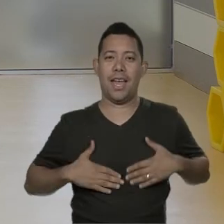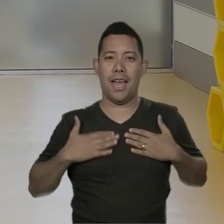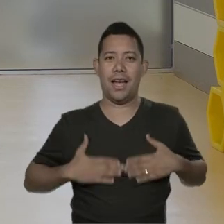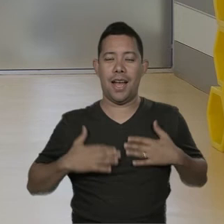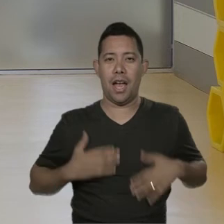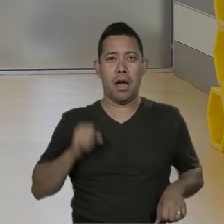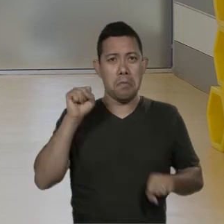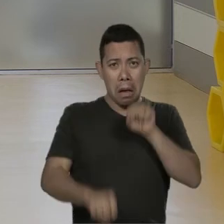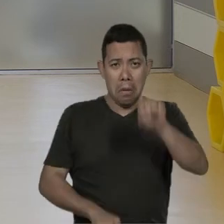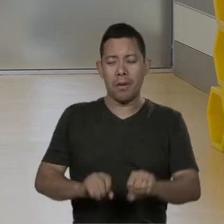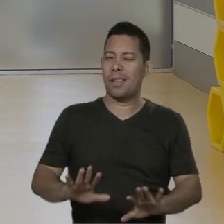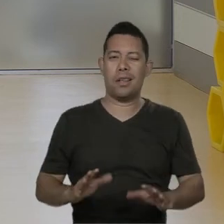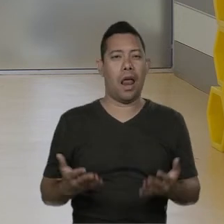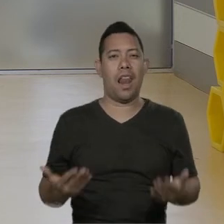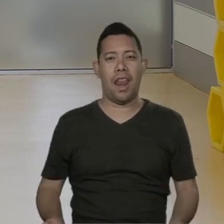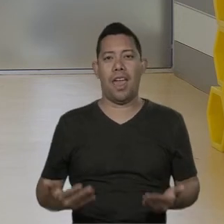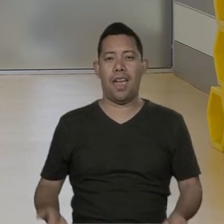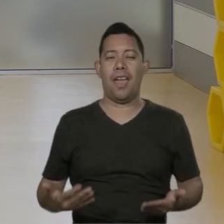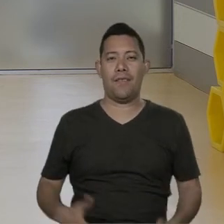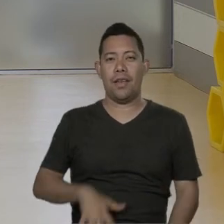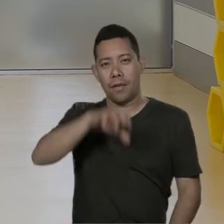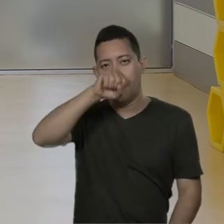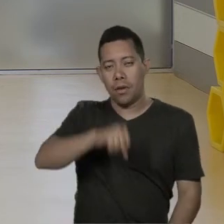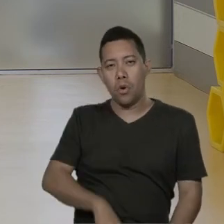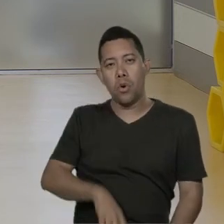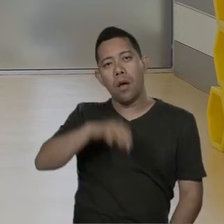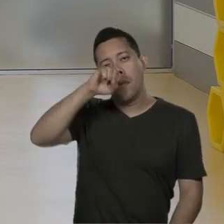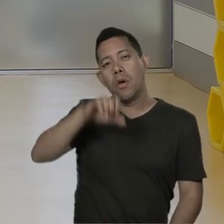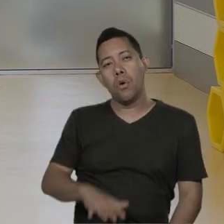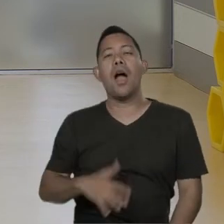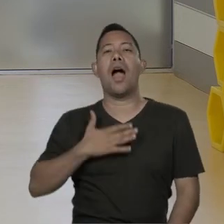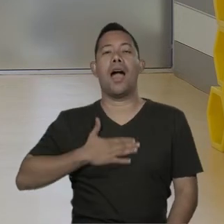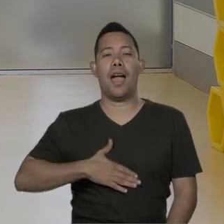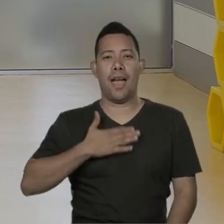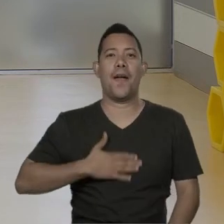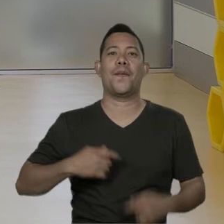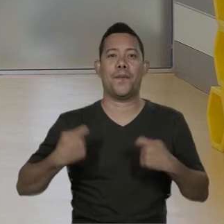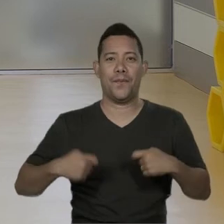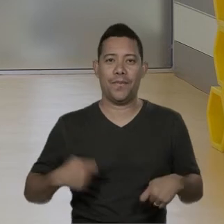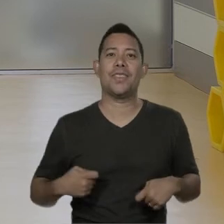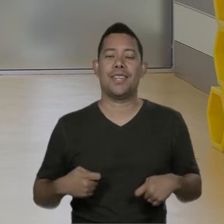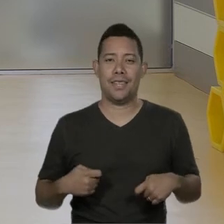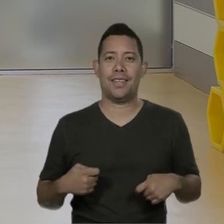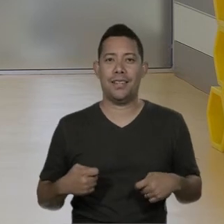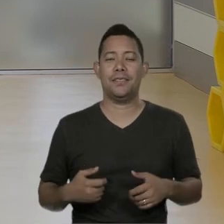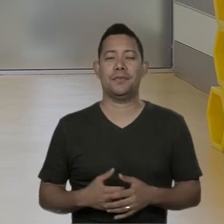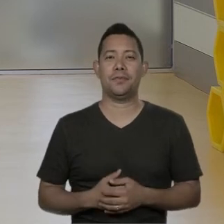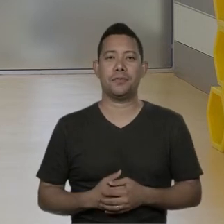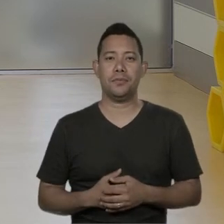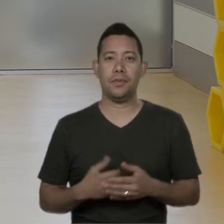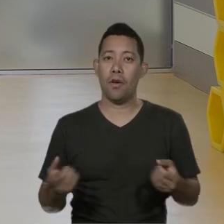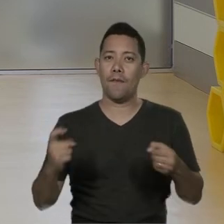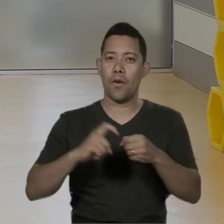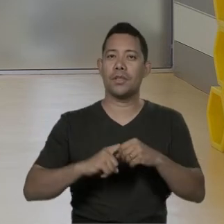intensidade, respira profundo, solta o ar e vai retornando à